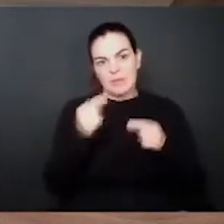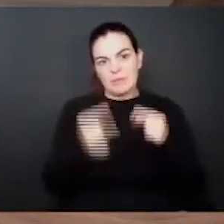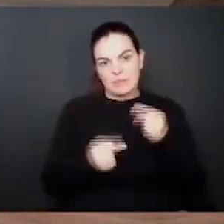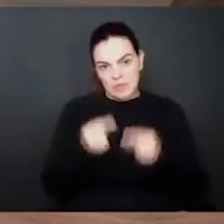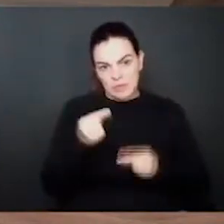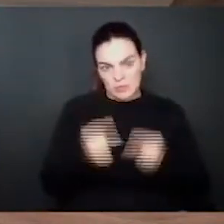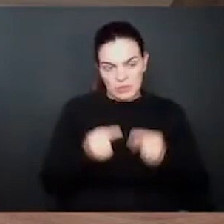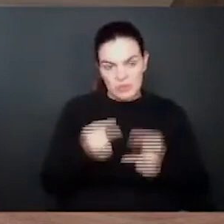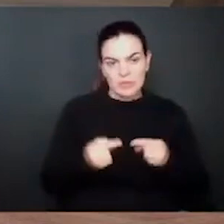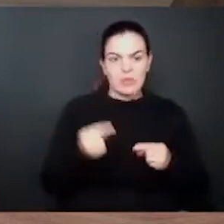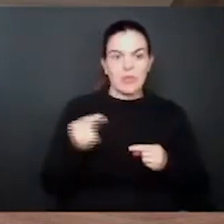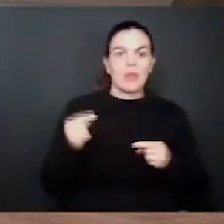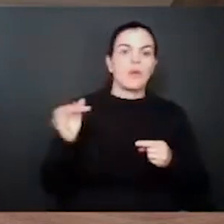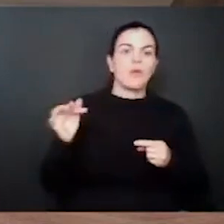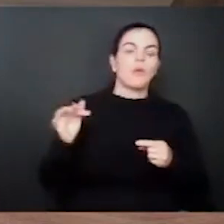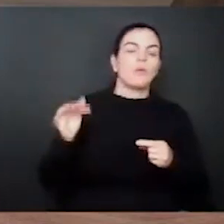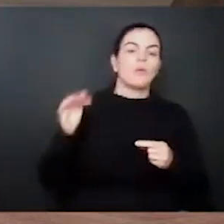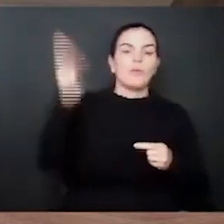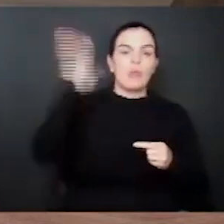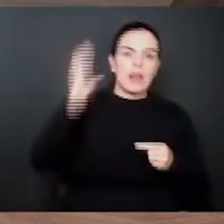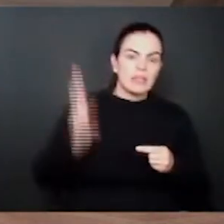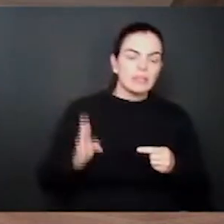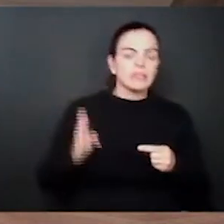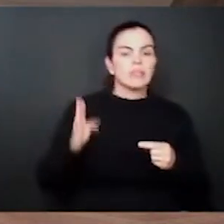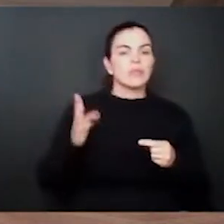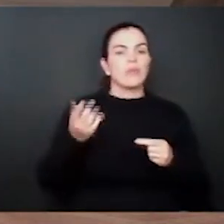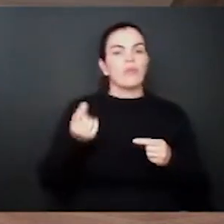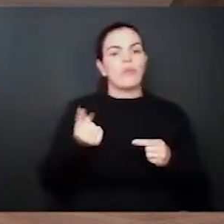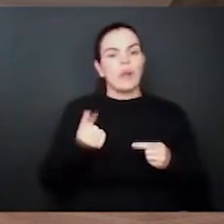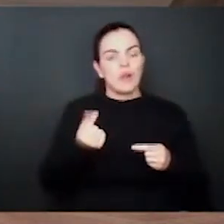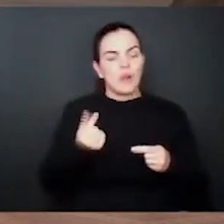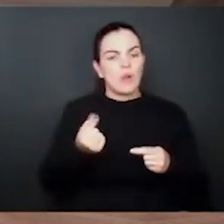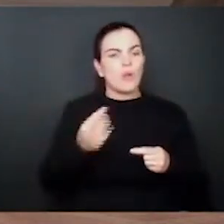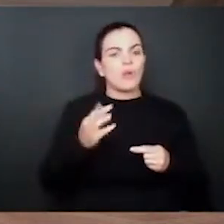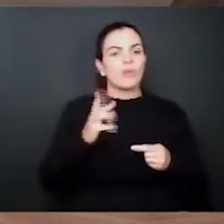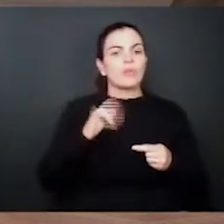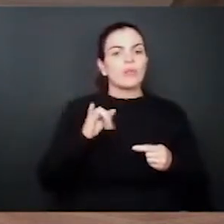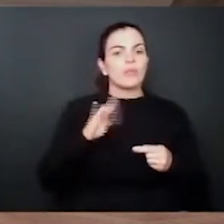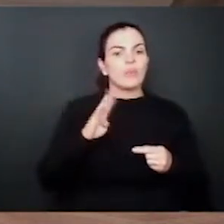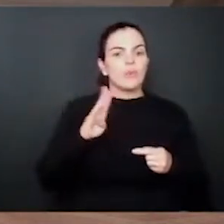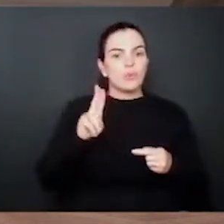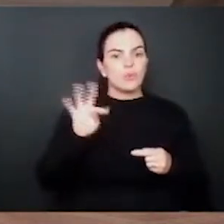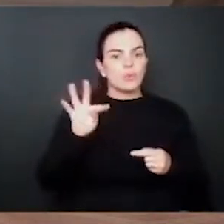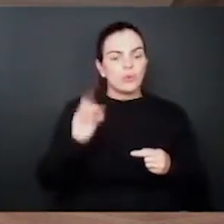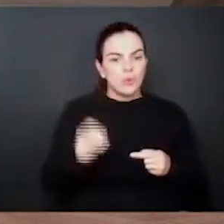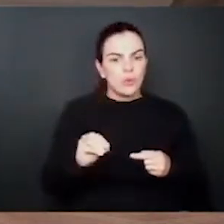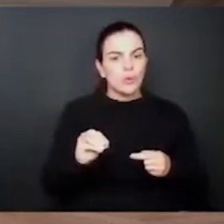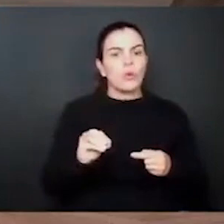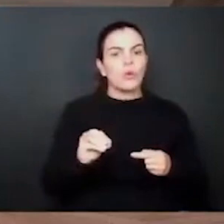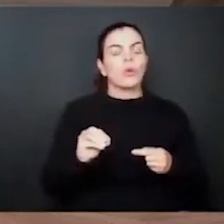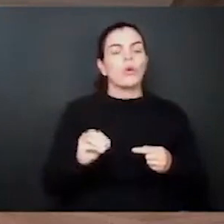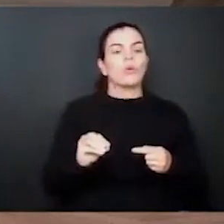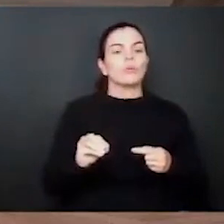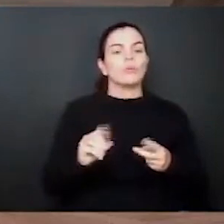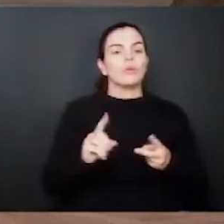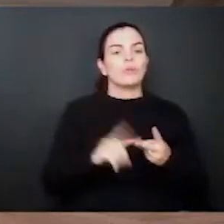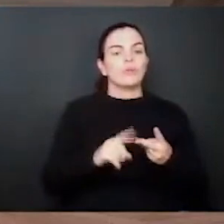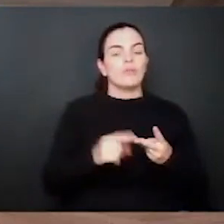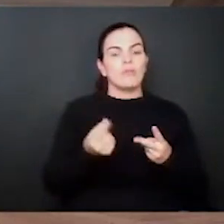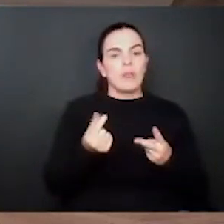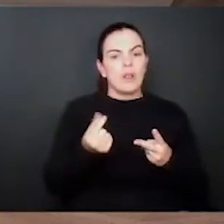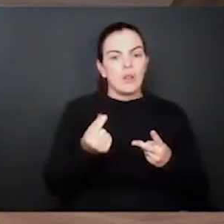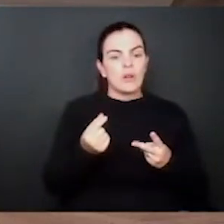reforma tributária, revisão da taxa de juros, a taxa Selic, que é a mais alta do mundo,